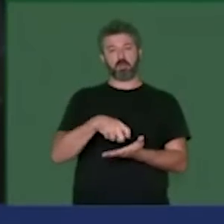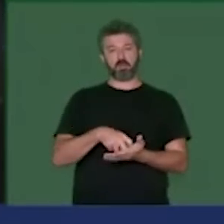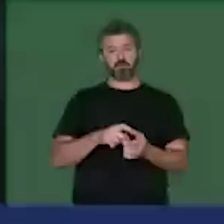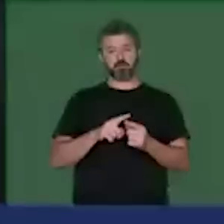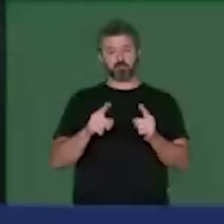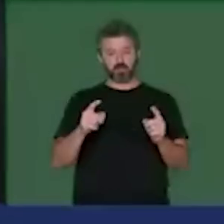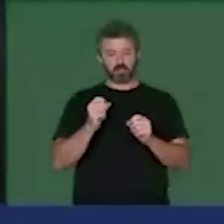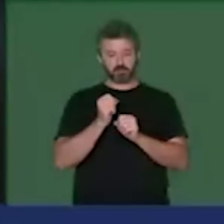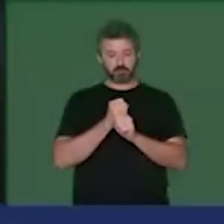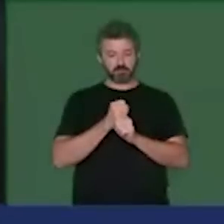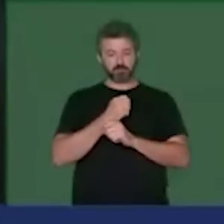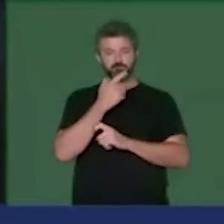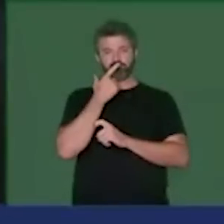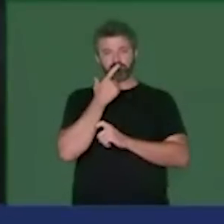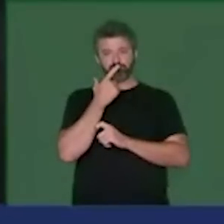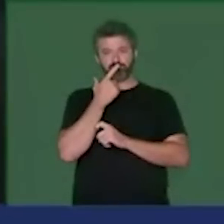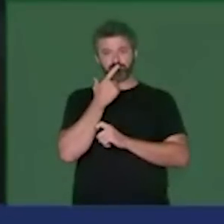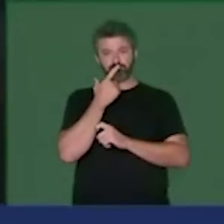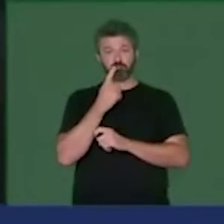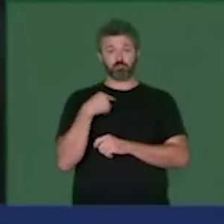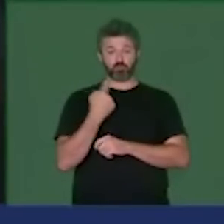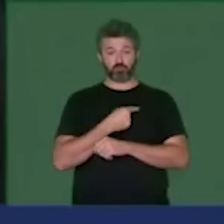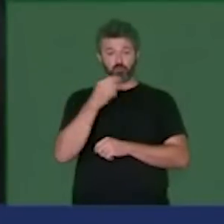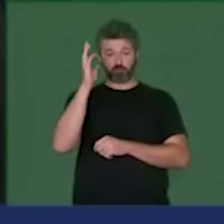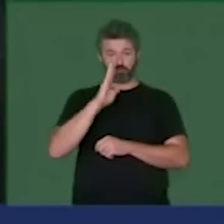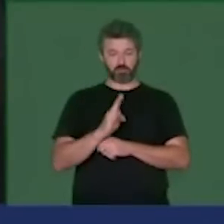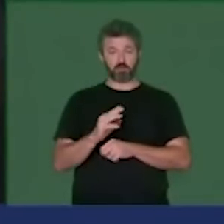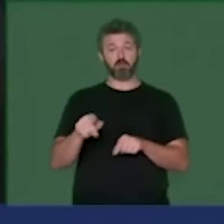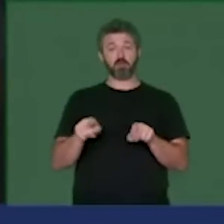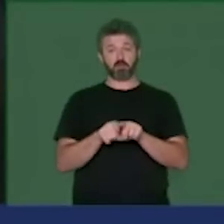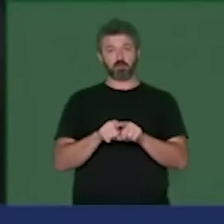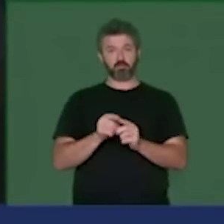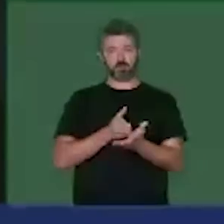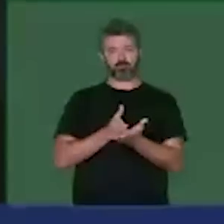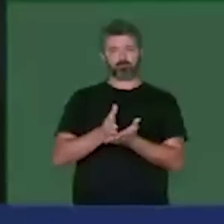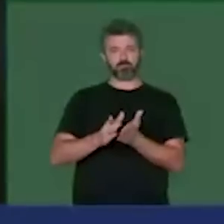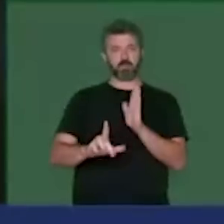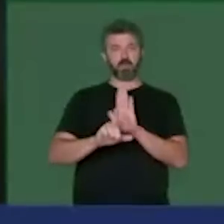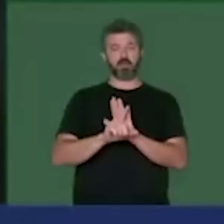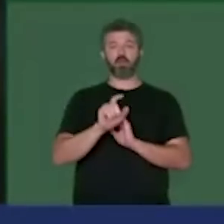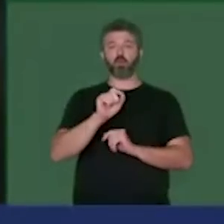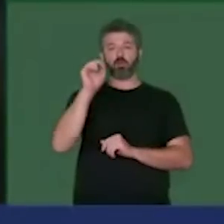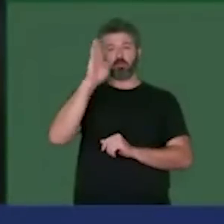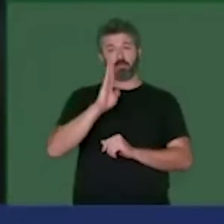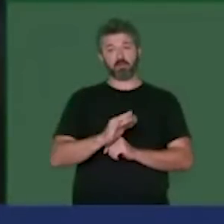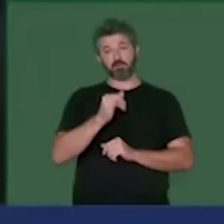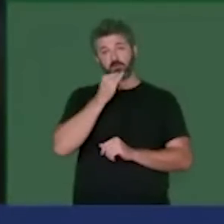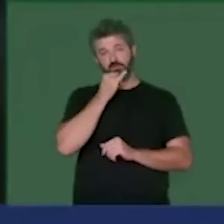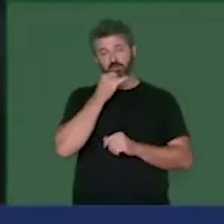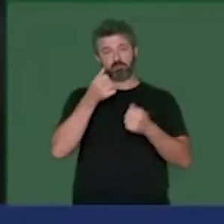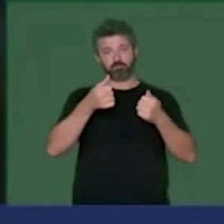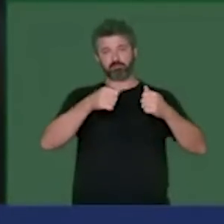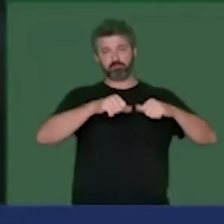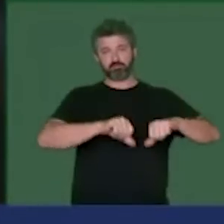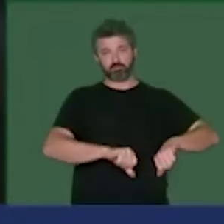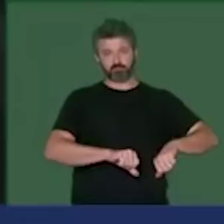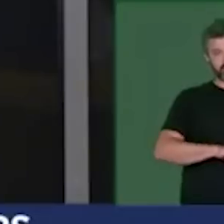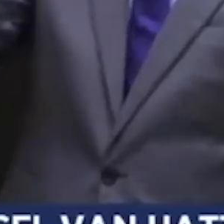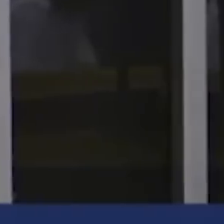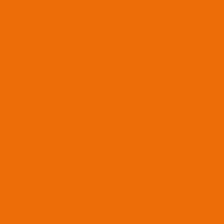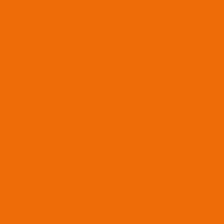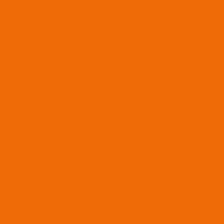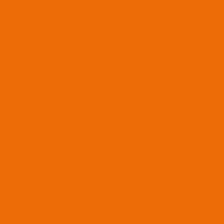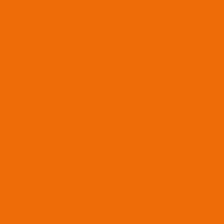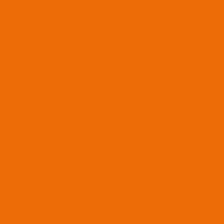anos enxerga, como todos nós brasileiros aqui cumpridores da lei, que o Brasil lamentavelmente regrediu justamente em matéria